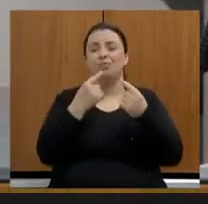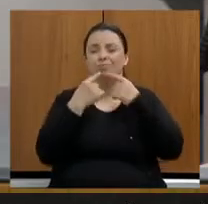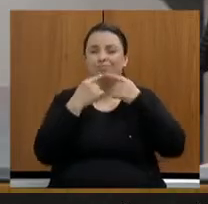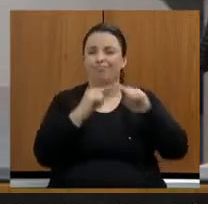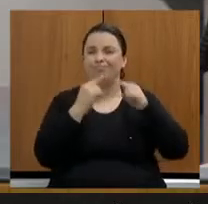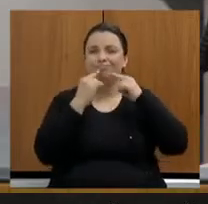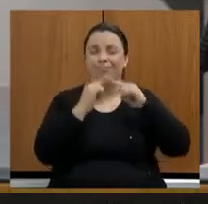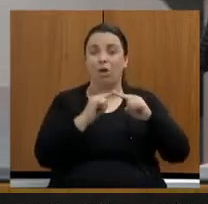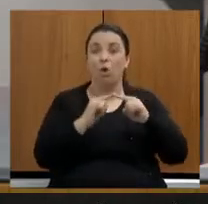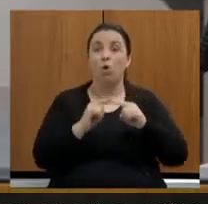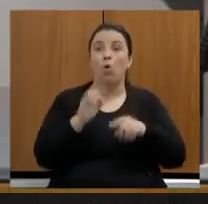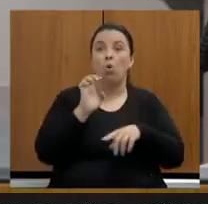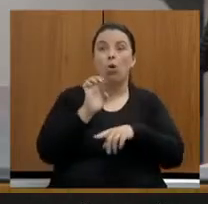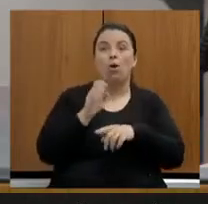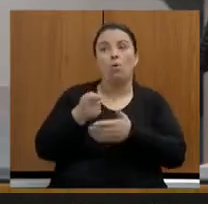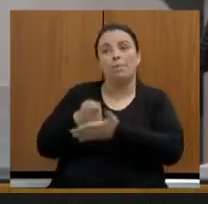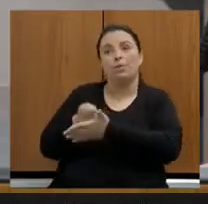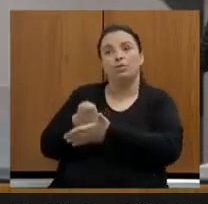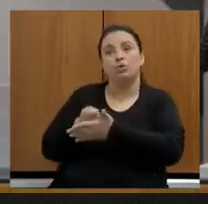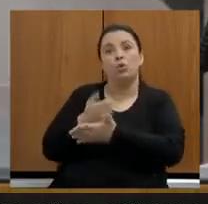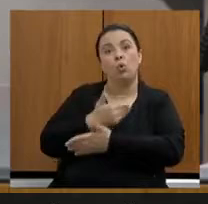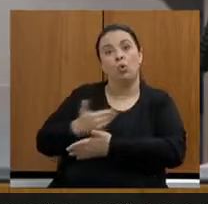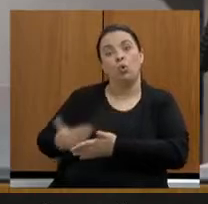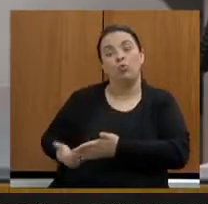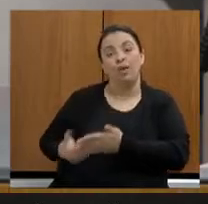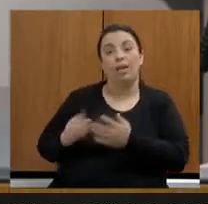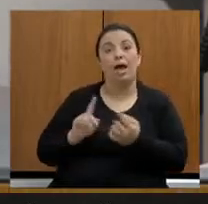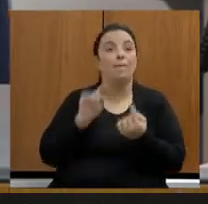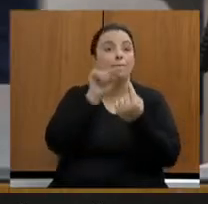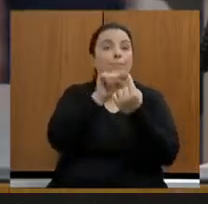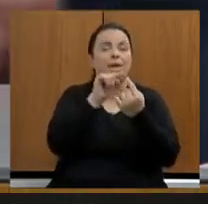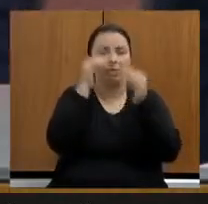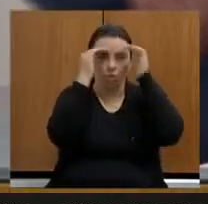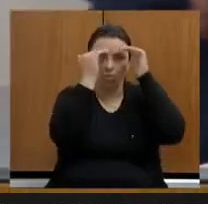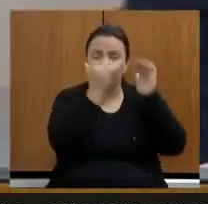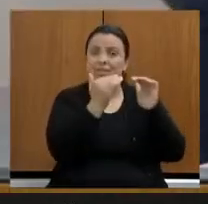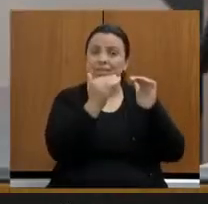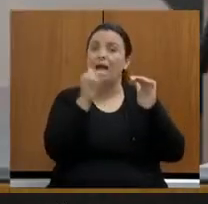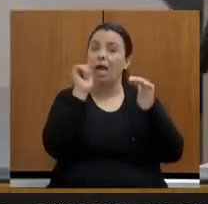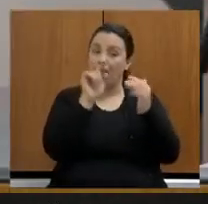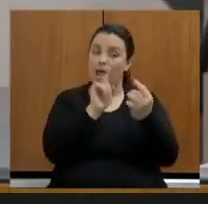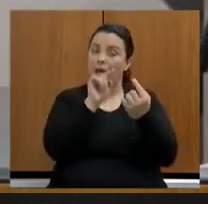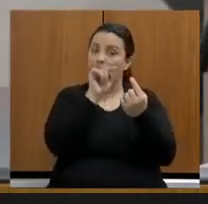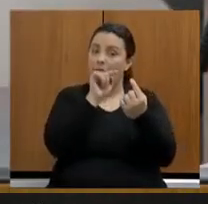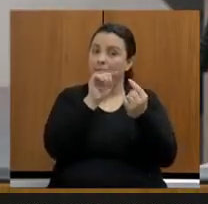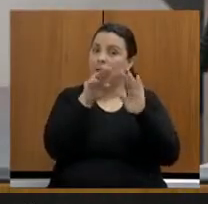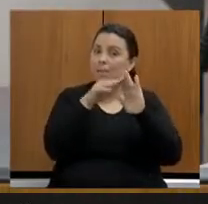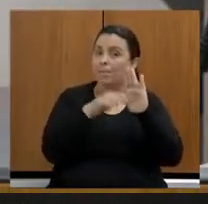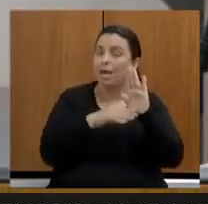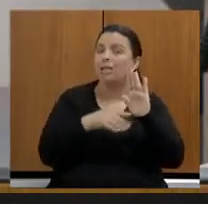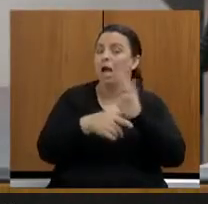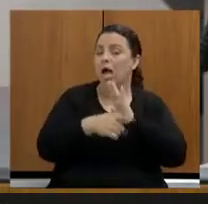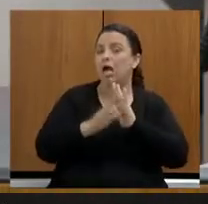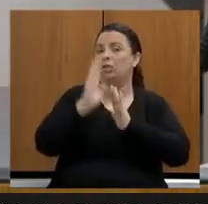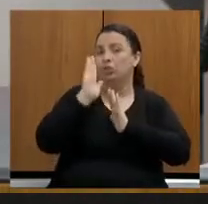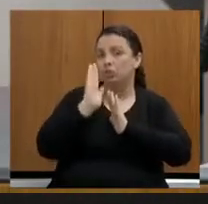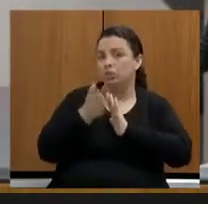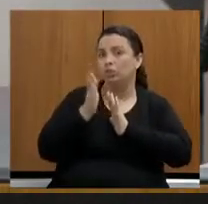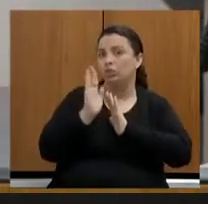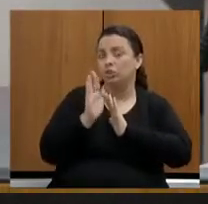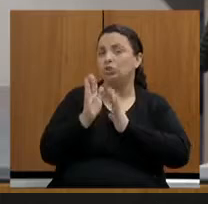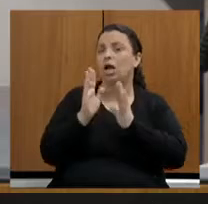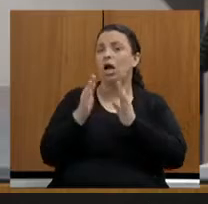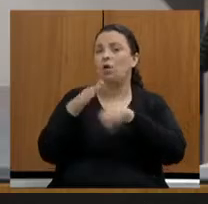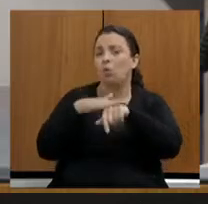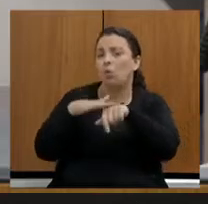é pressionado a cumprir metas já estabelecidas amplamente debatidas com a sociedade civil quer dizer você tem hoje projetos